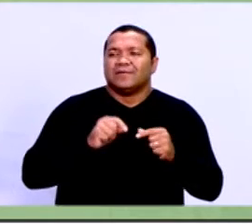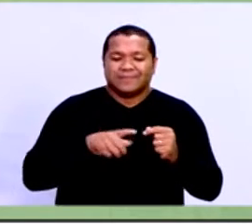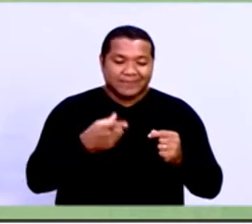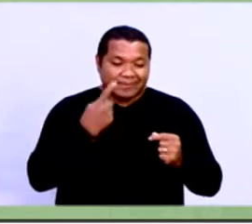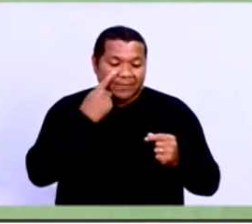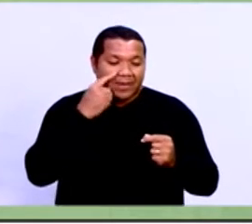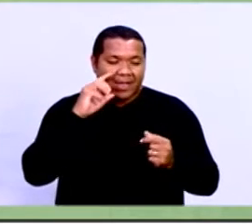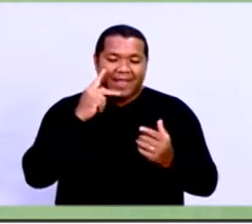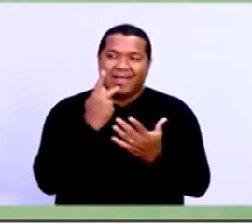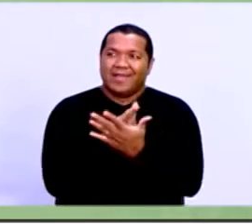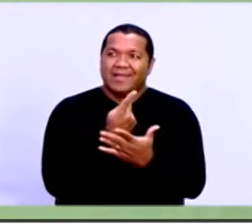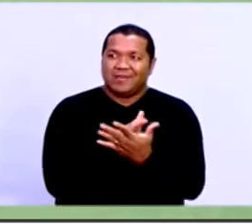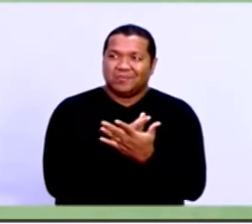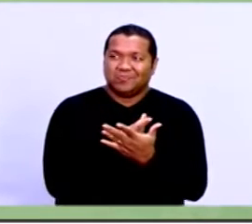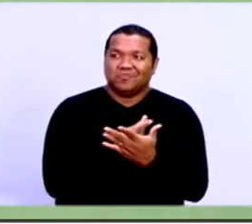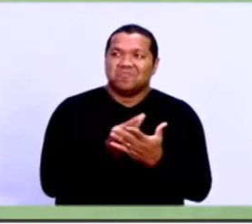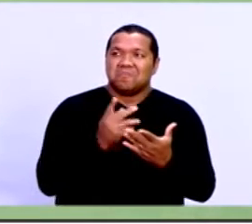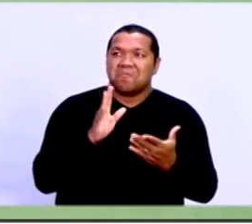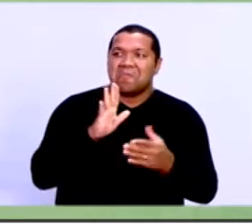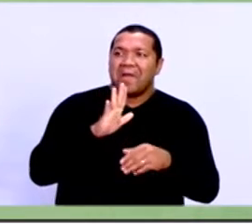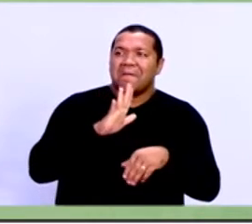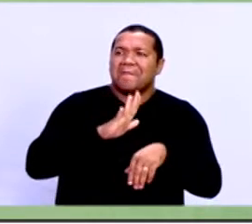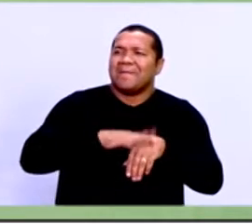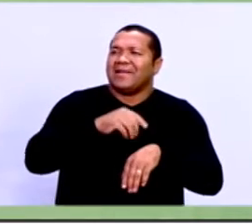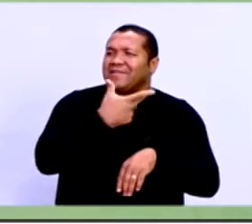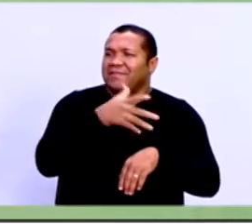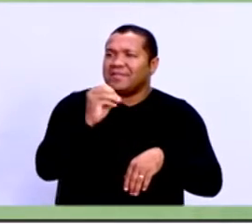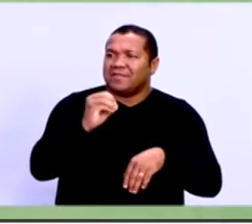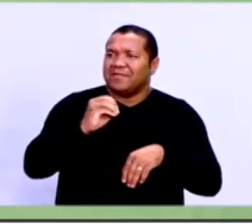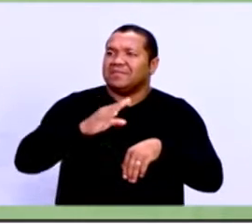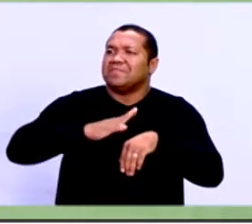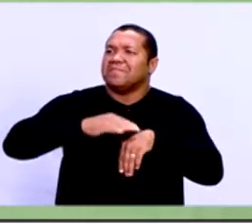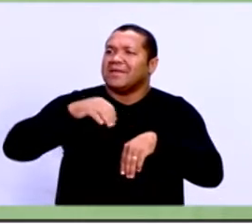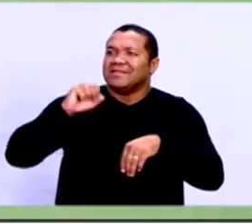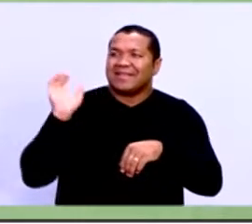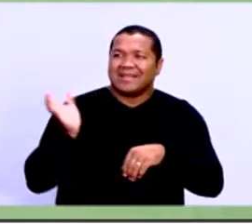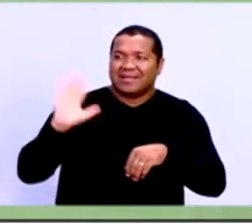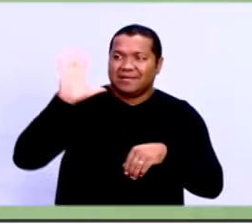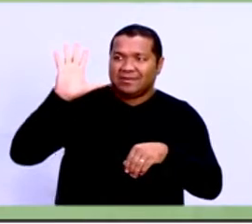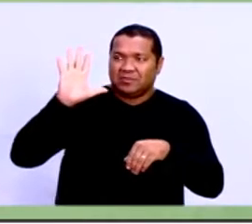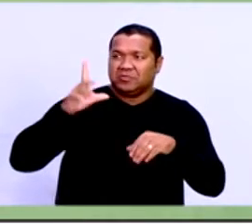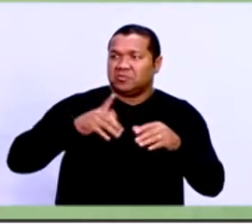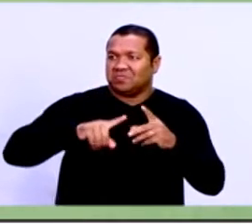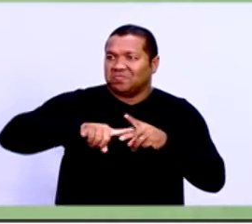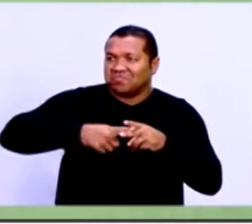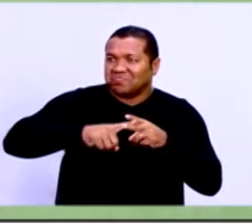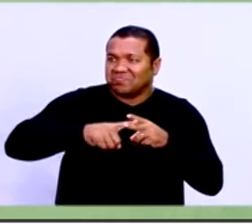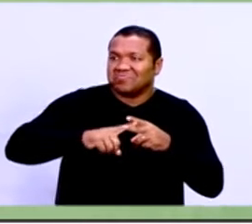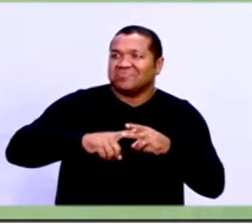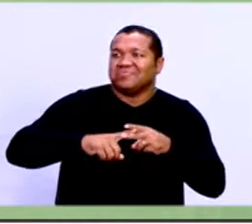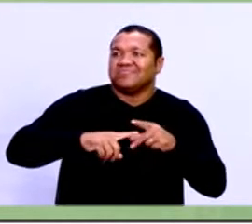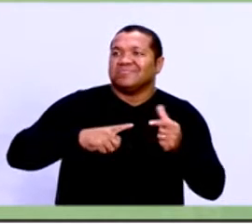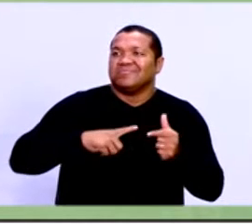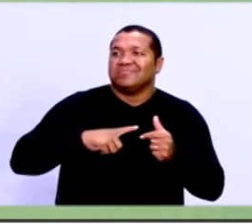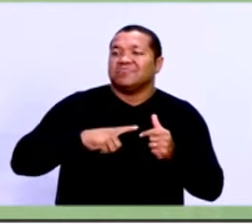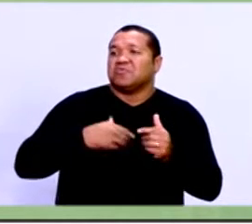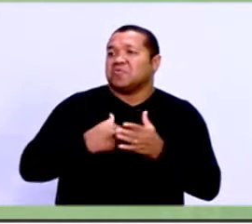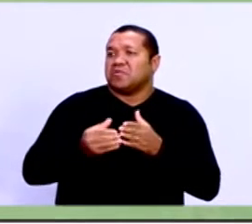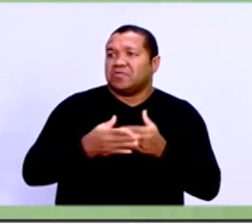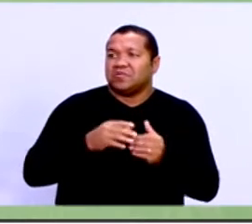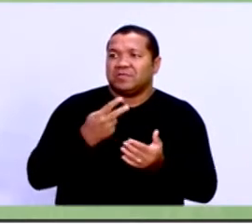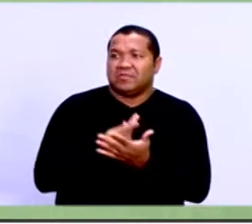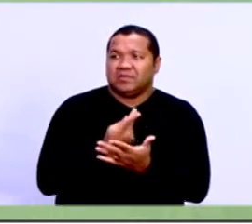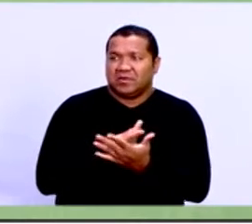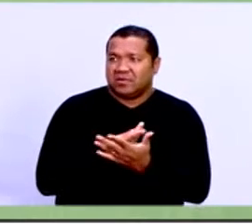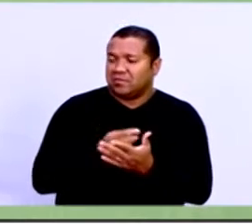de requisitos são até 20 vezes mais caros de se corrigir do que qualquer outro tipo de erro é